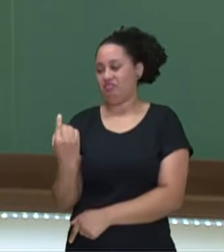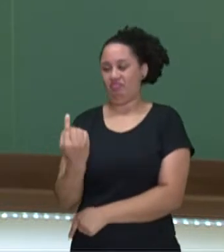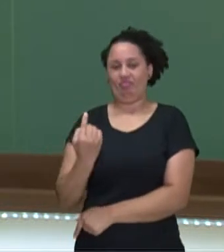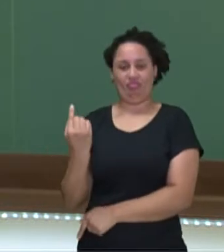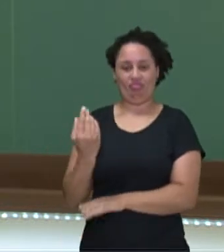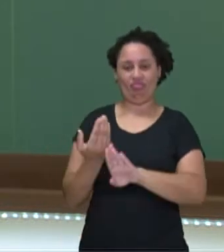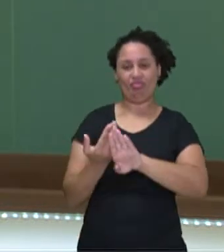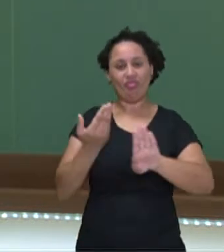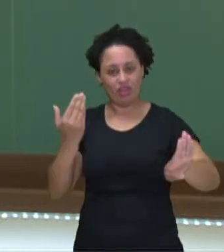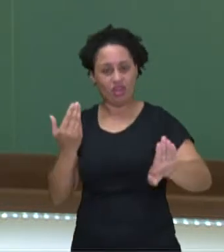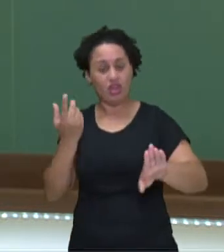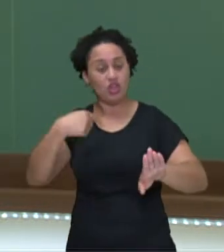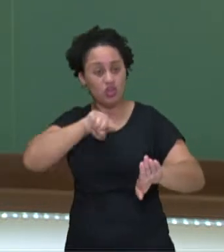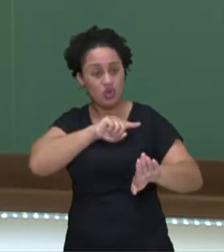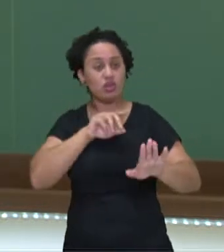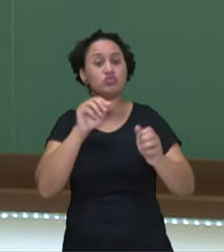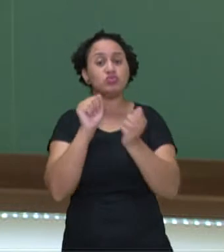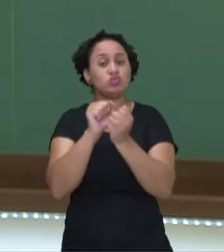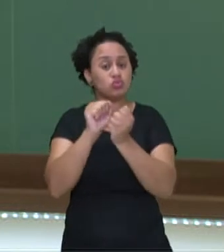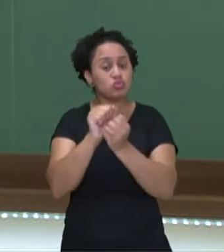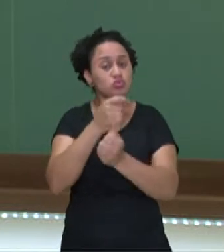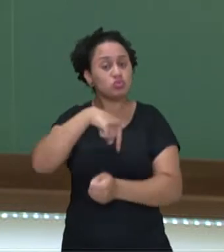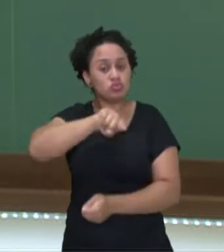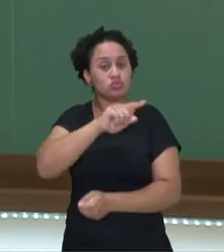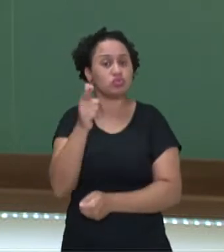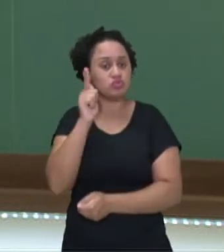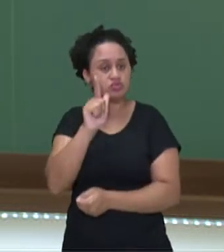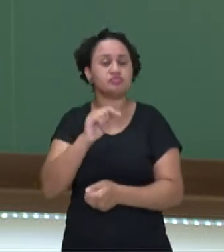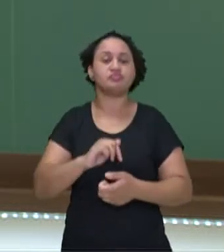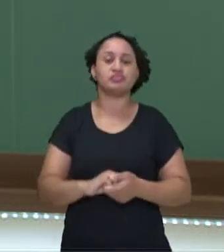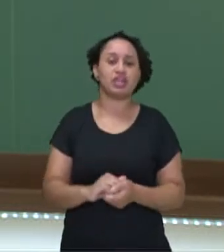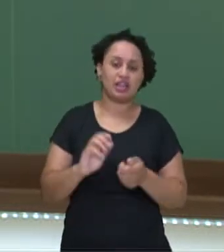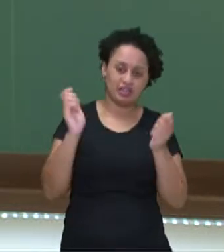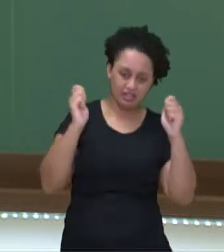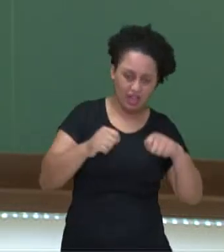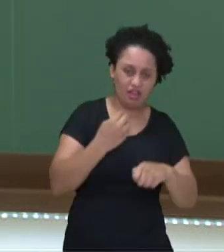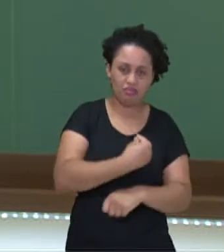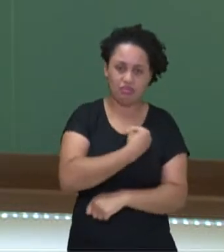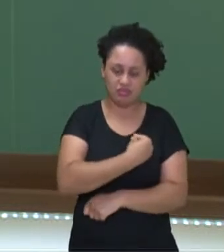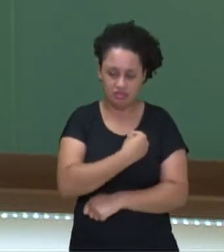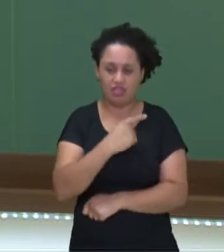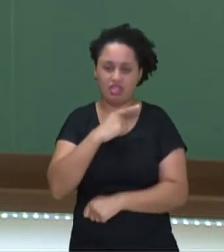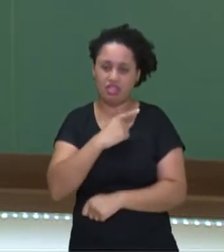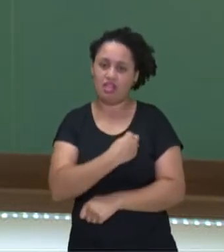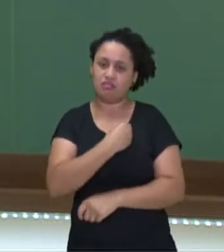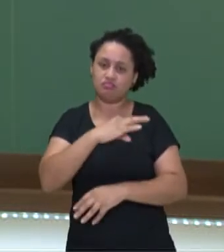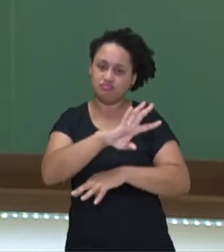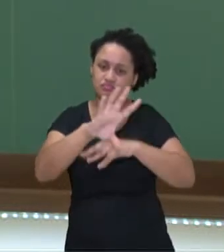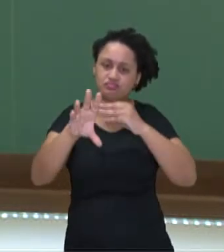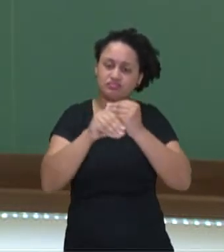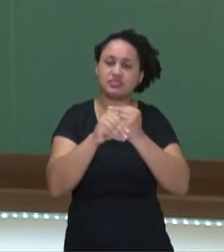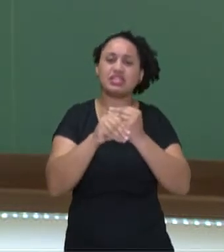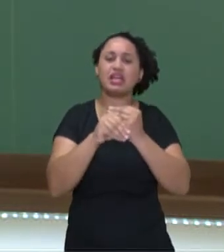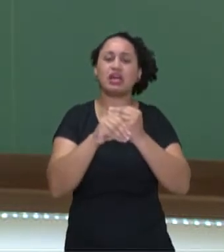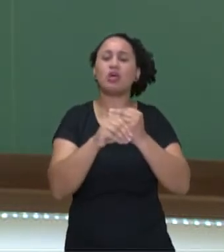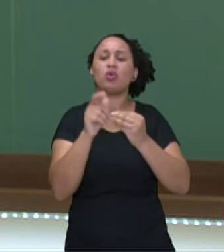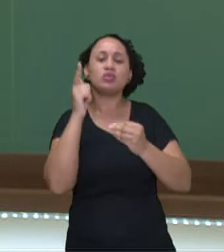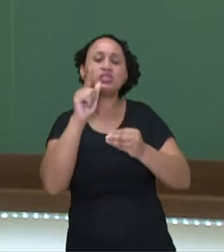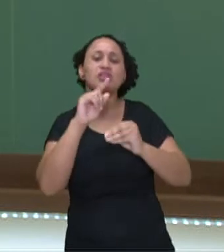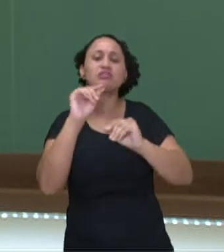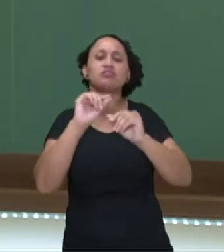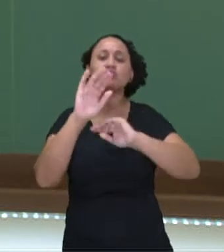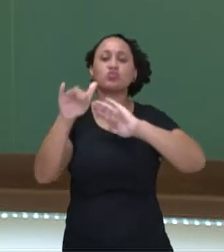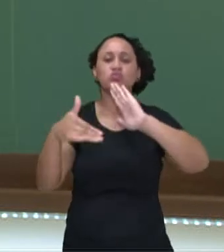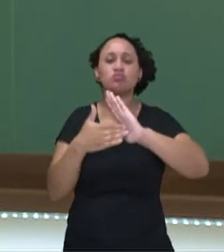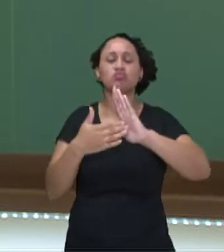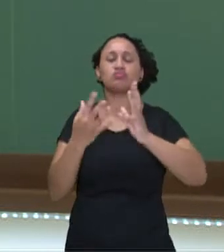parte de um todo. É impossível viver ou ter uma vida completa, desenvolver todas as nossas